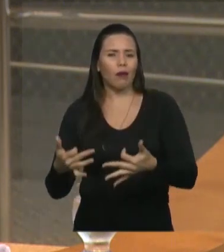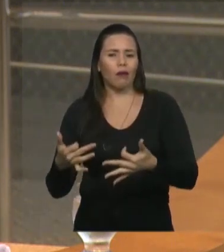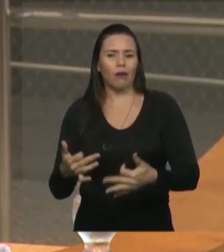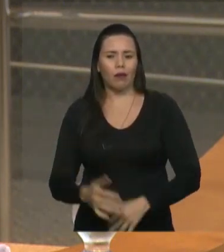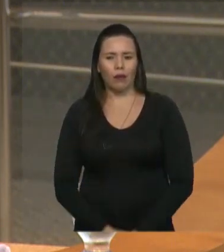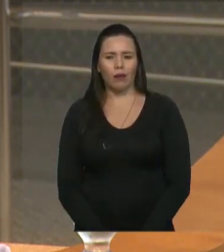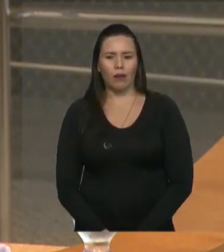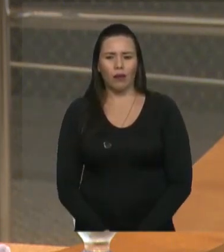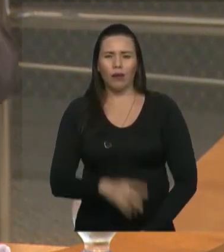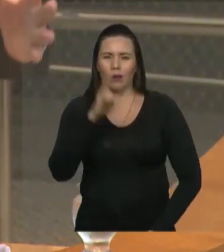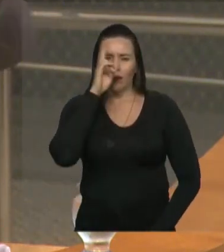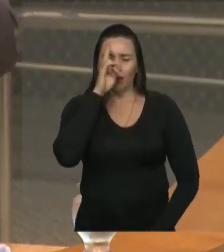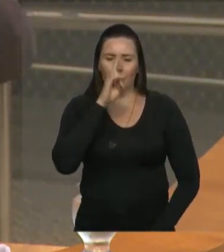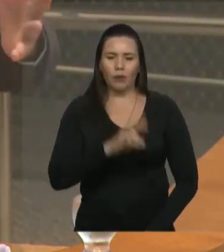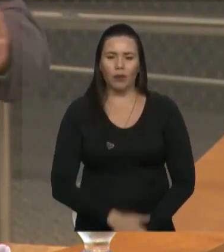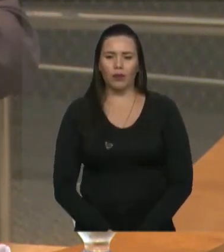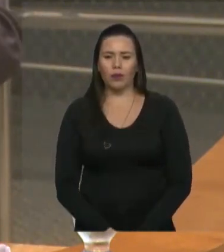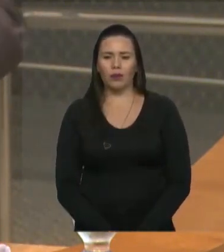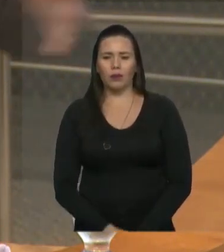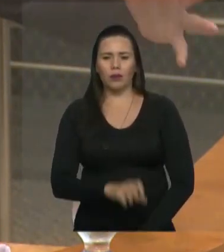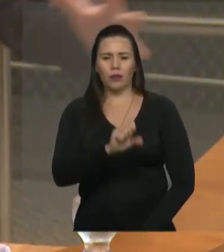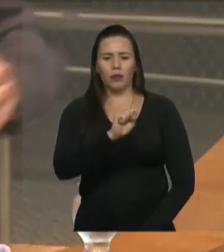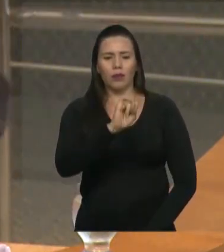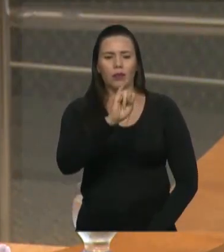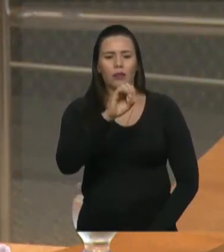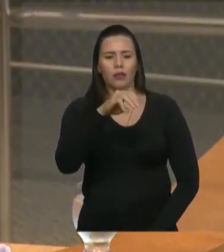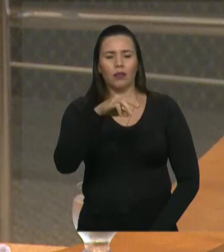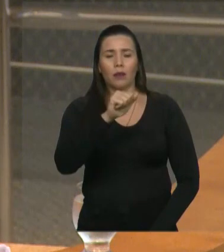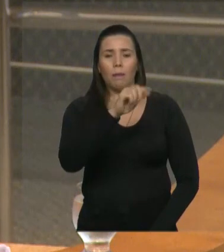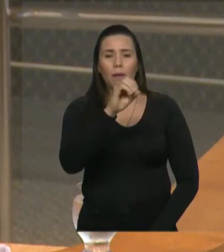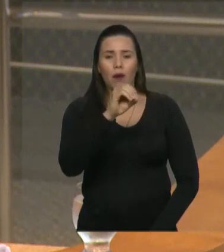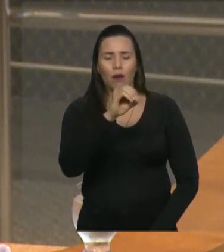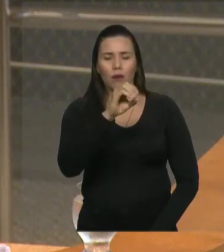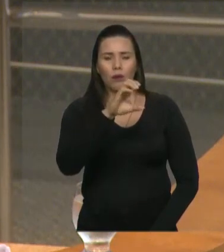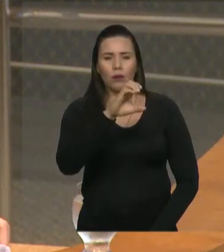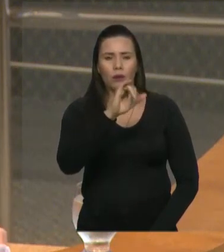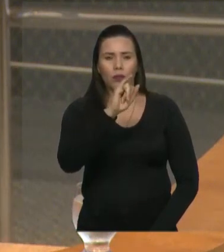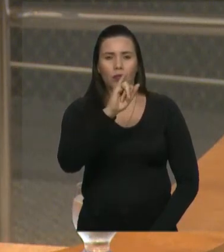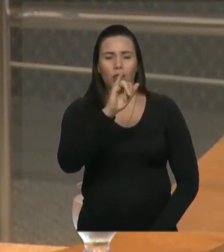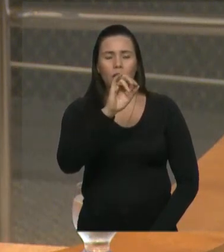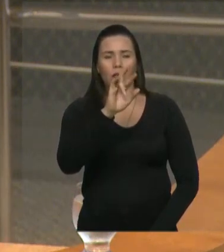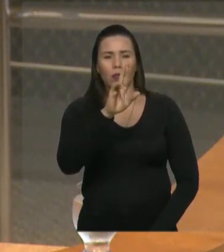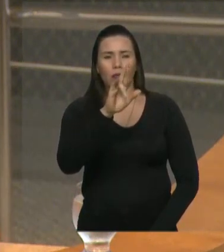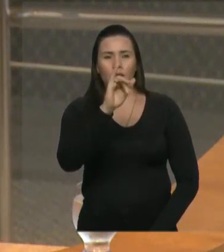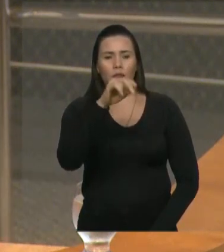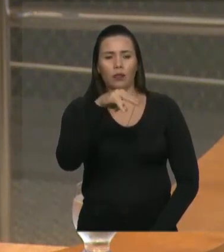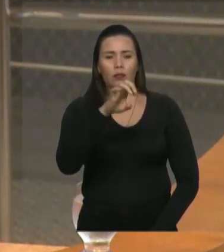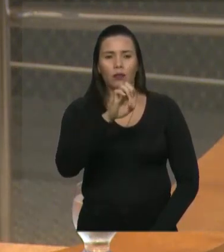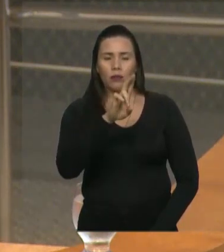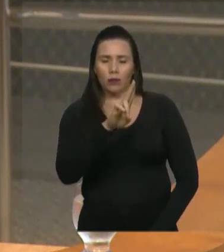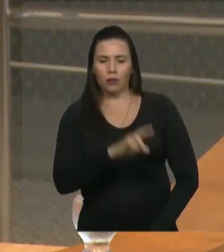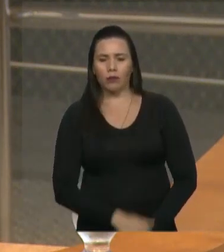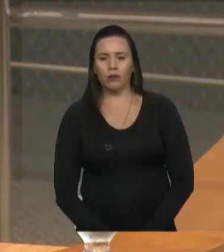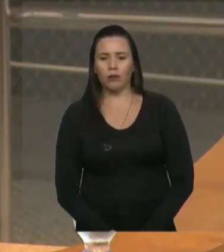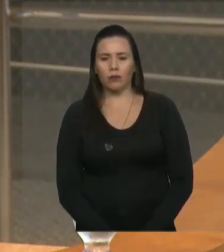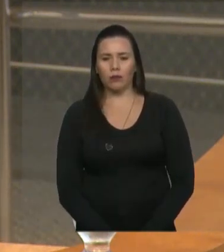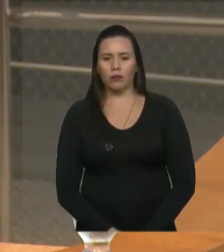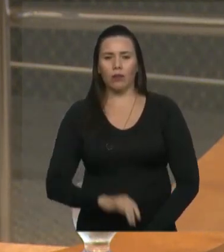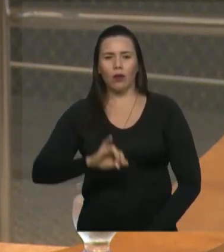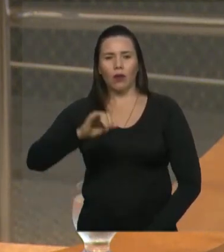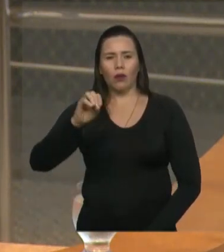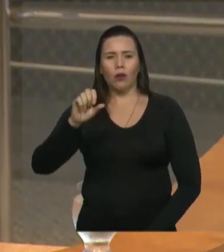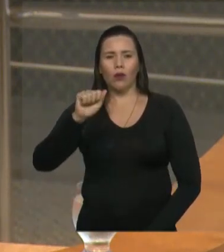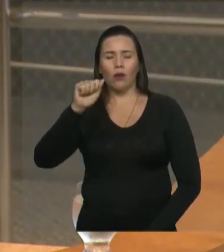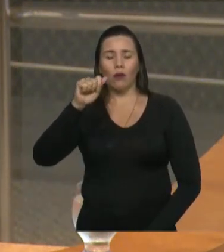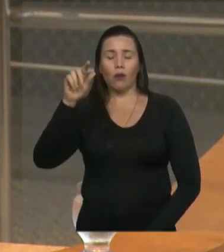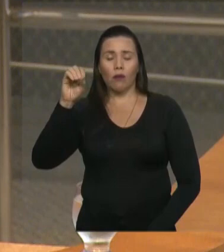De um Bringel? É um comparativo de ordem diferenciada muito forte. Senhores, esse é o Estado